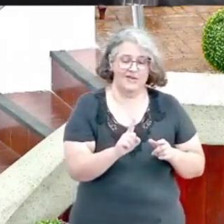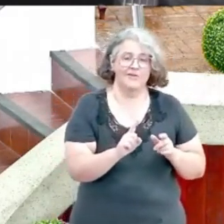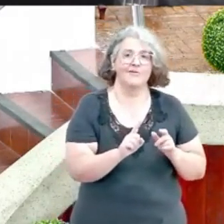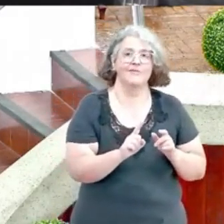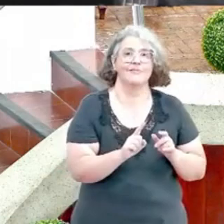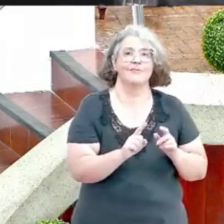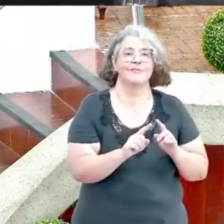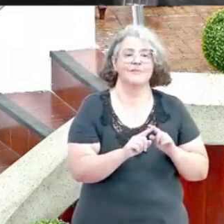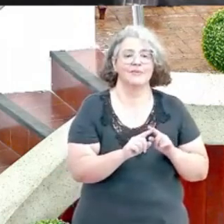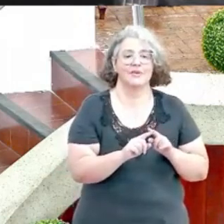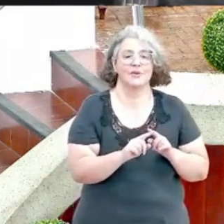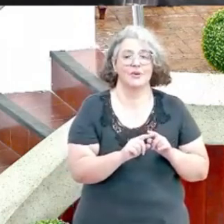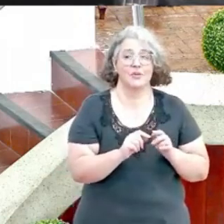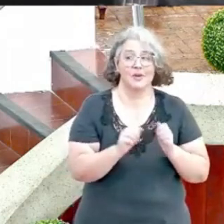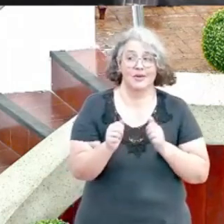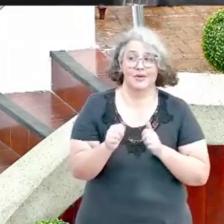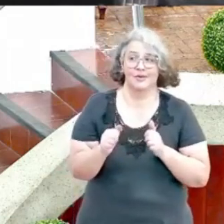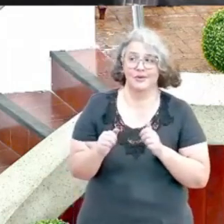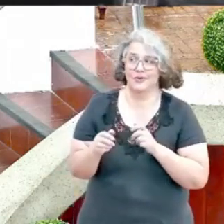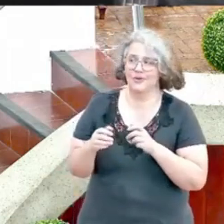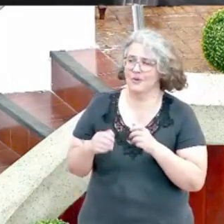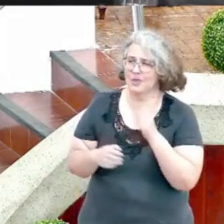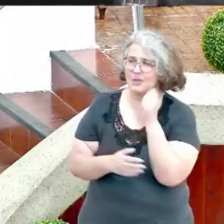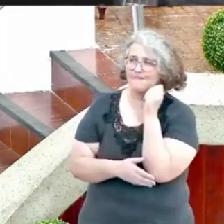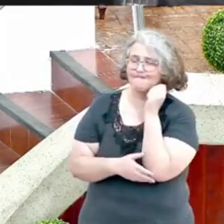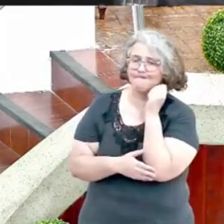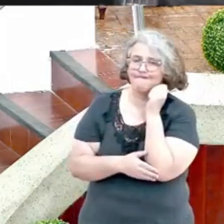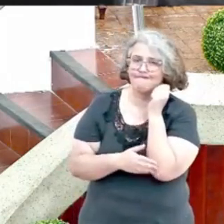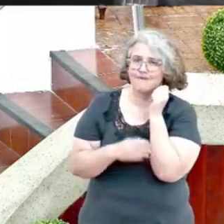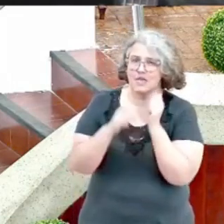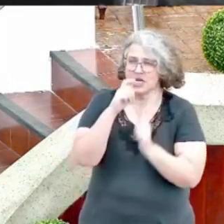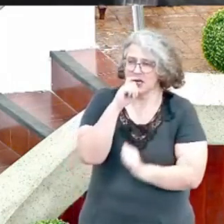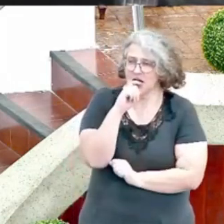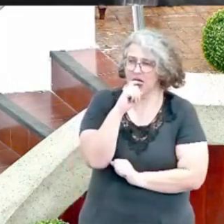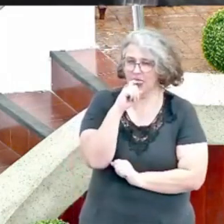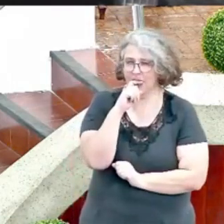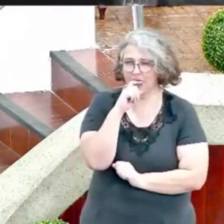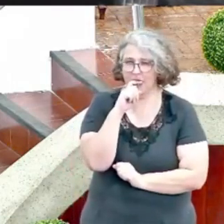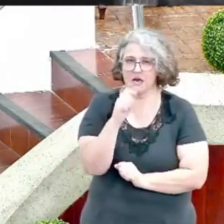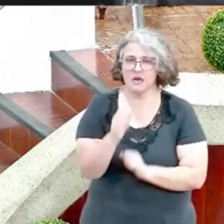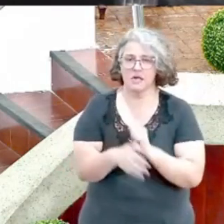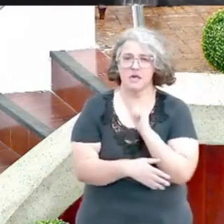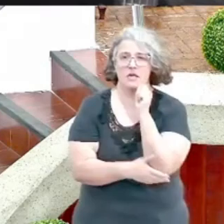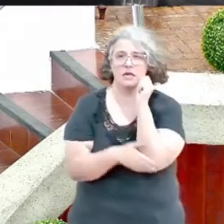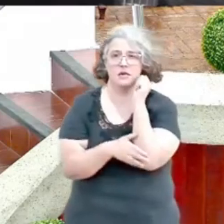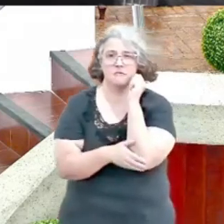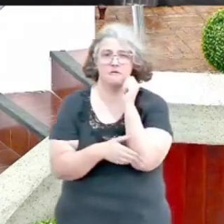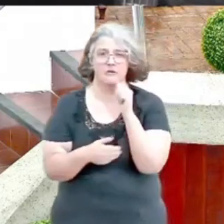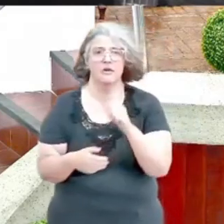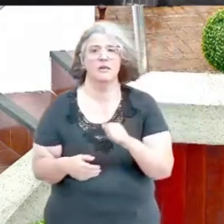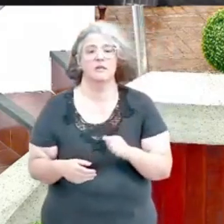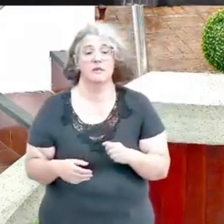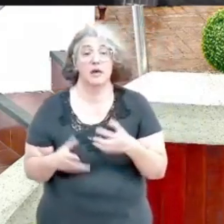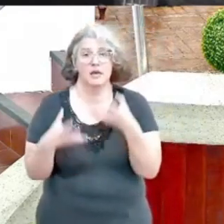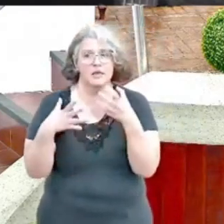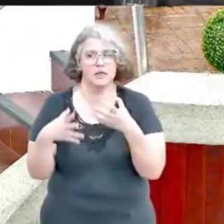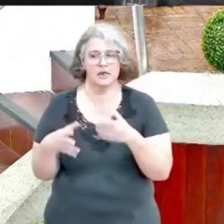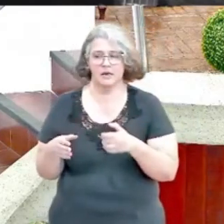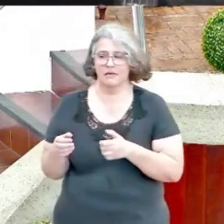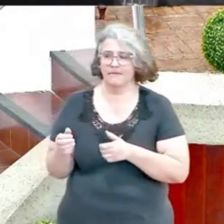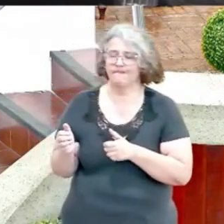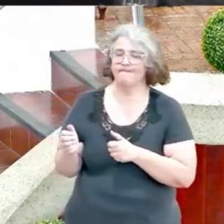sagrado, começou a ter inveja de Paulo. E essa inveja que eles tinham de Paulo começou a levá-los a